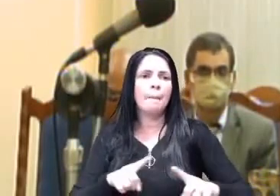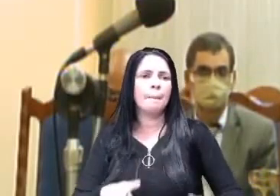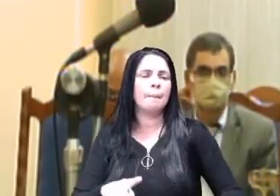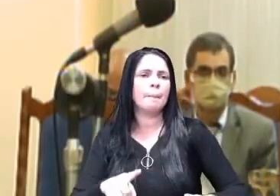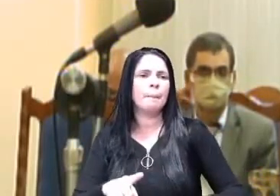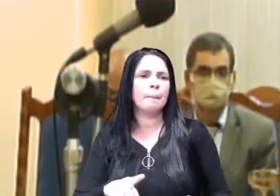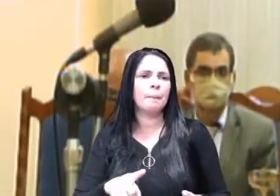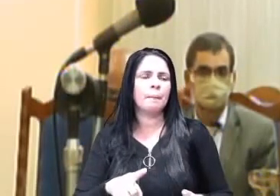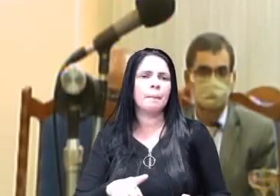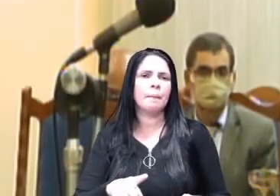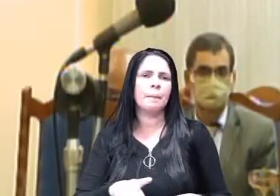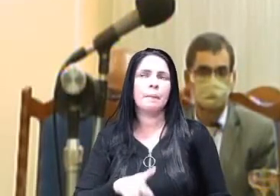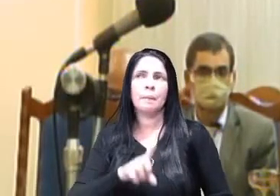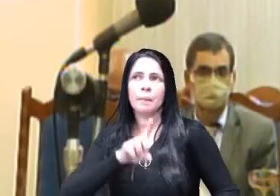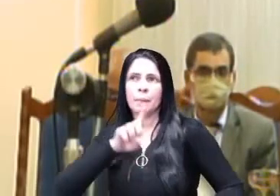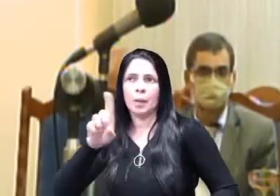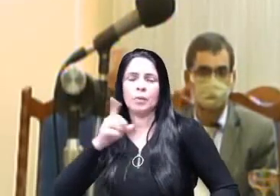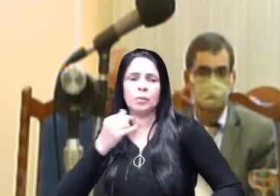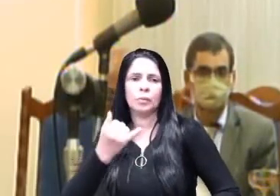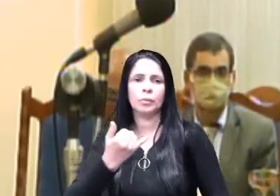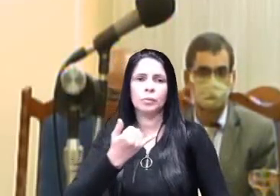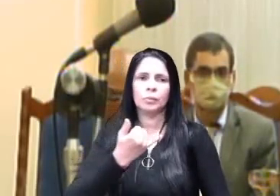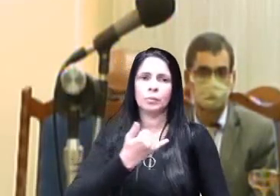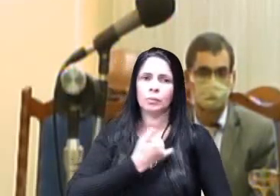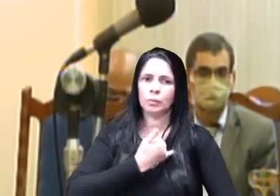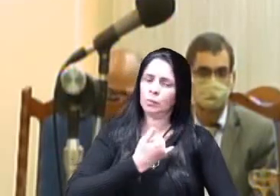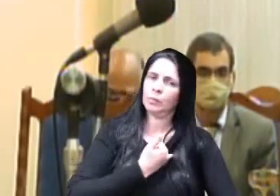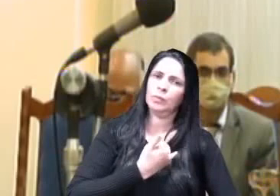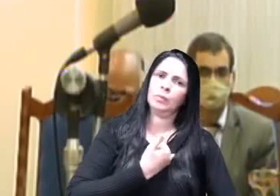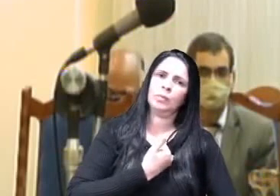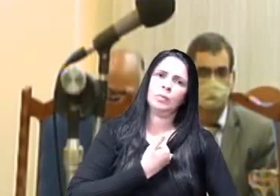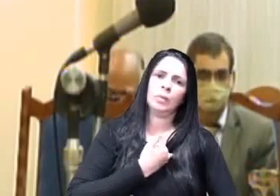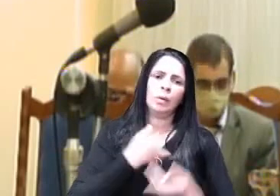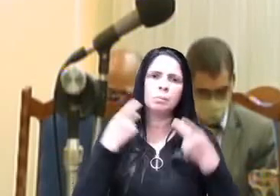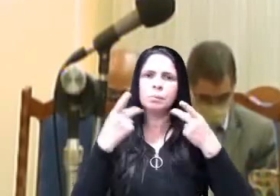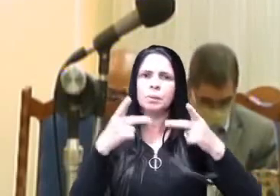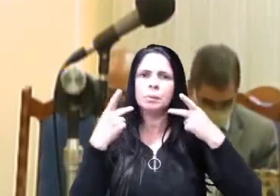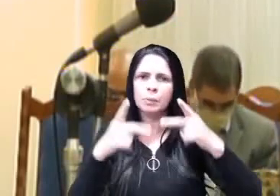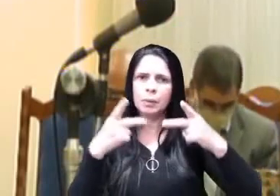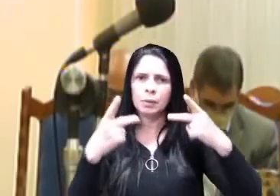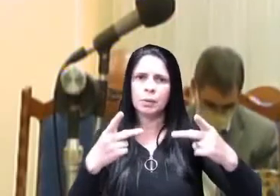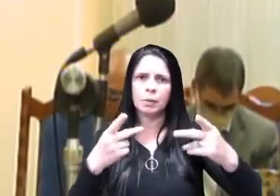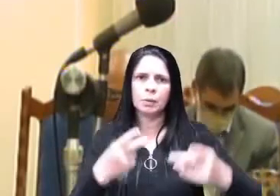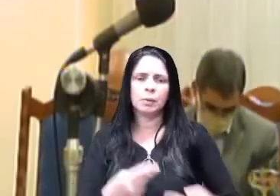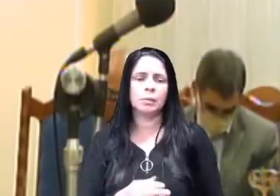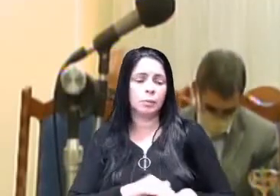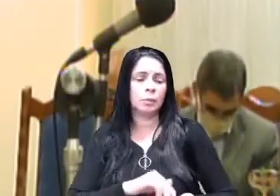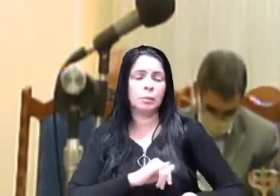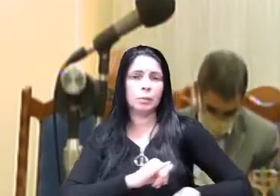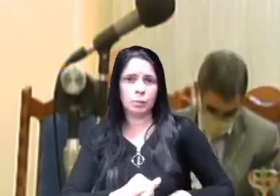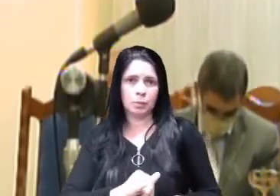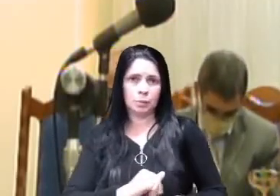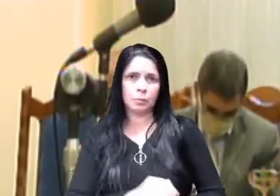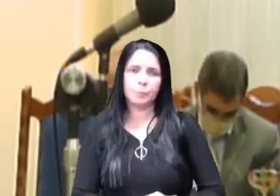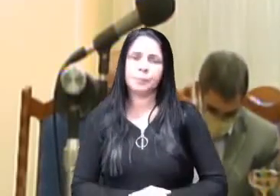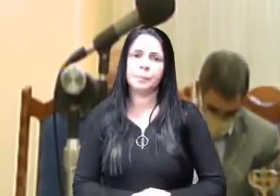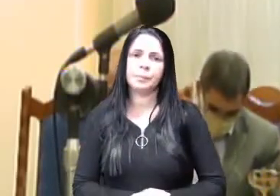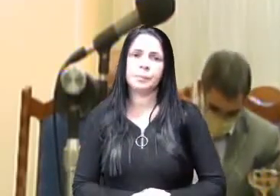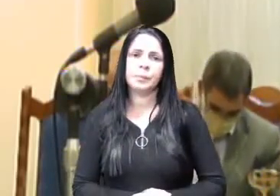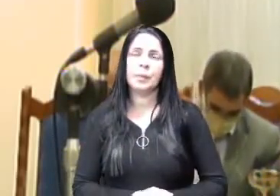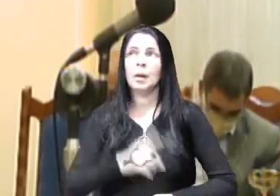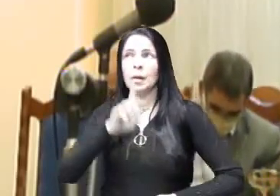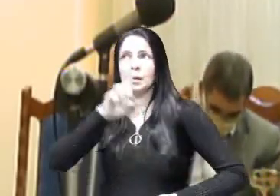Pedro. E eu comecei a meditar, e Deus foi me abrindo entendimento. Isso aqui não é obra de homem, isso